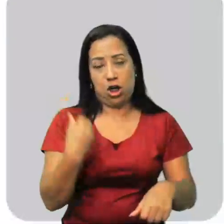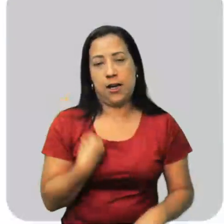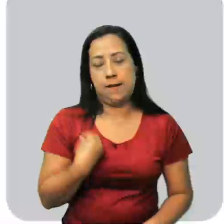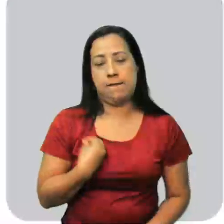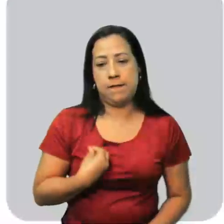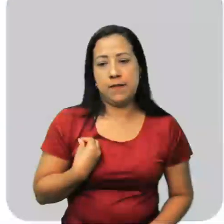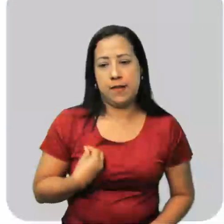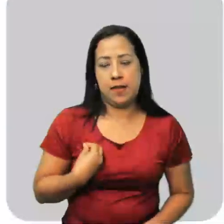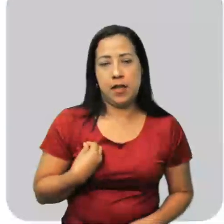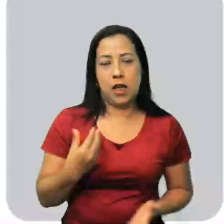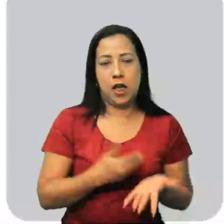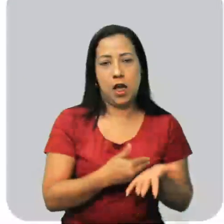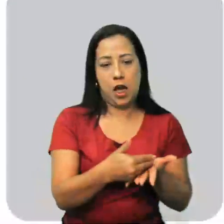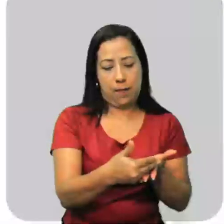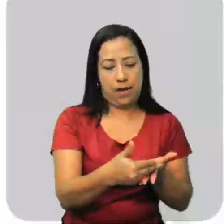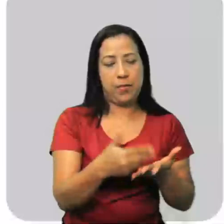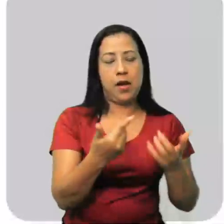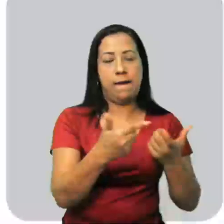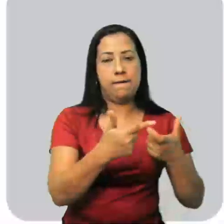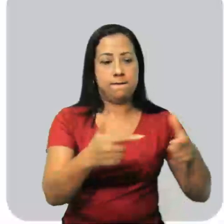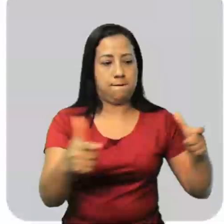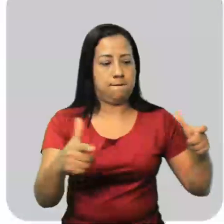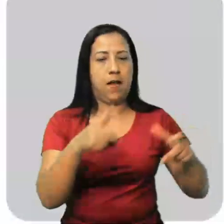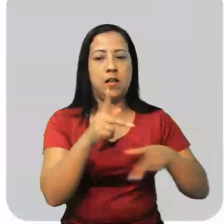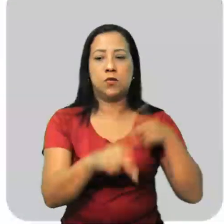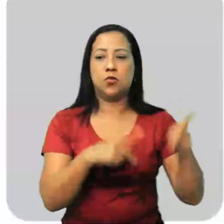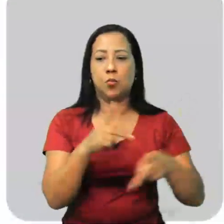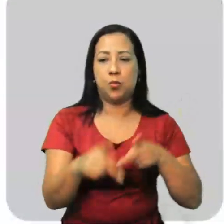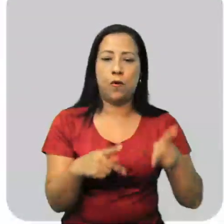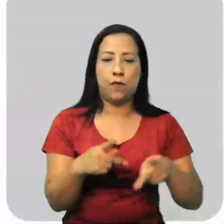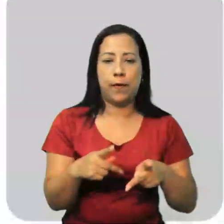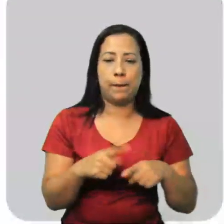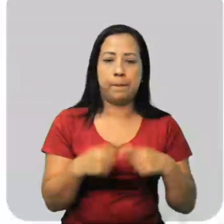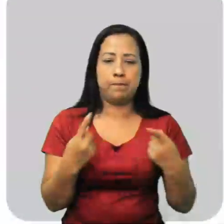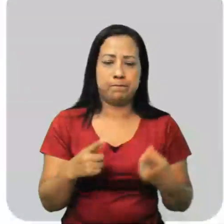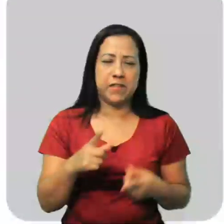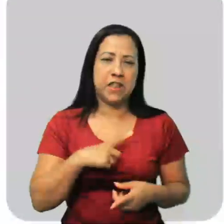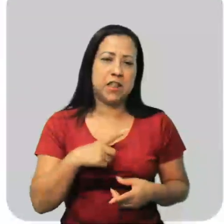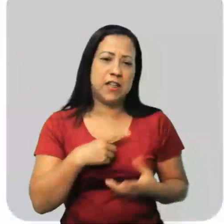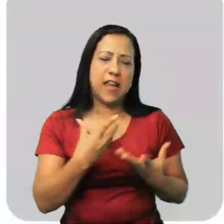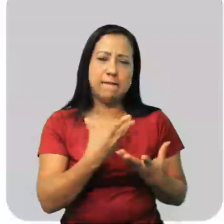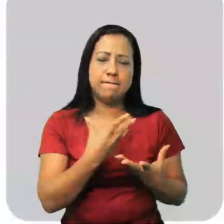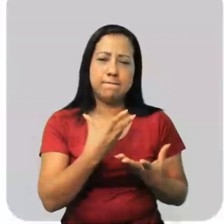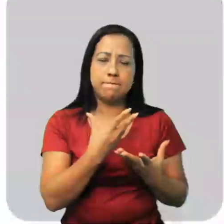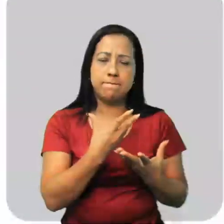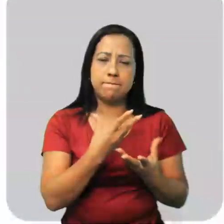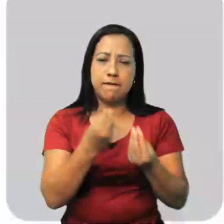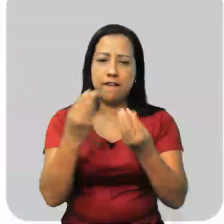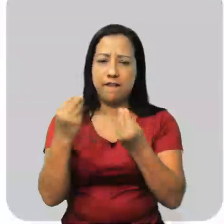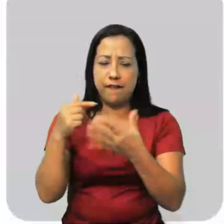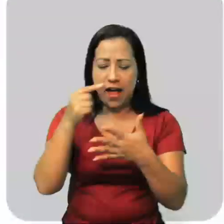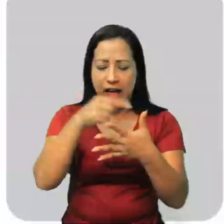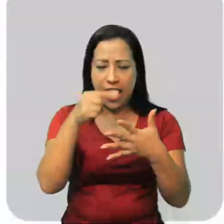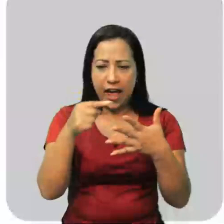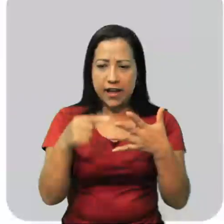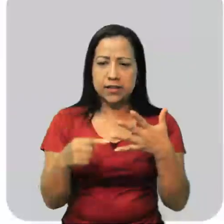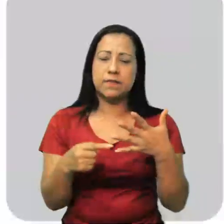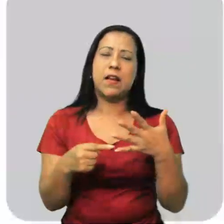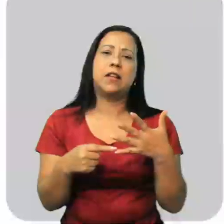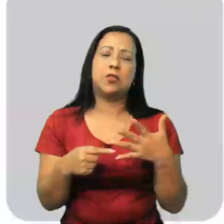um crescimento populacional. Tá? São muitos fatores que têm de relevância dentro disso,